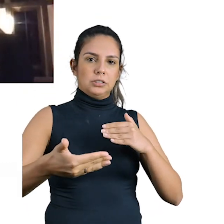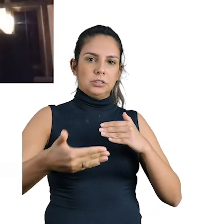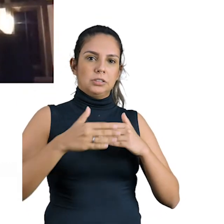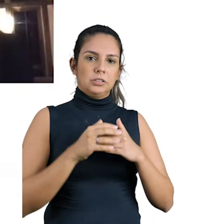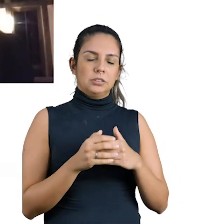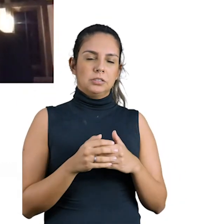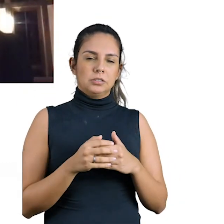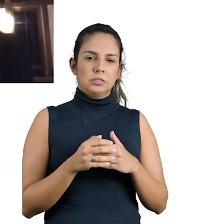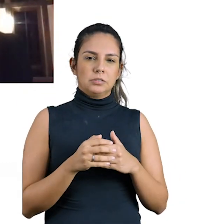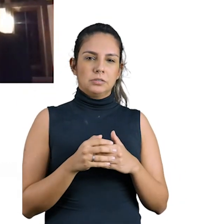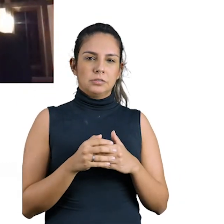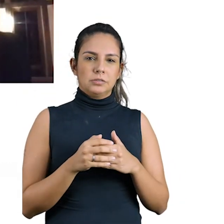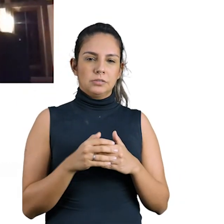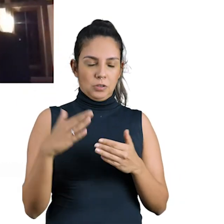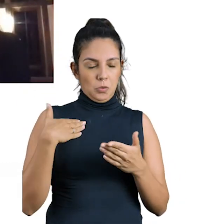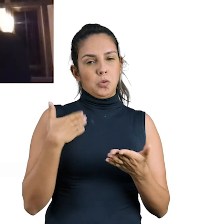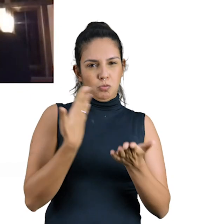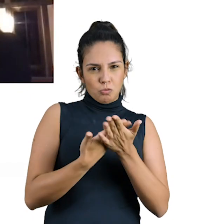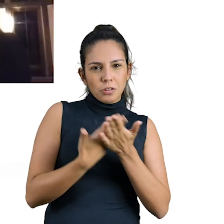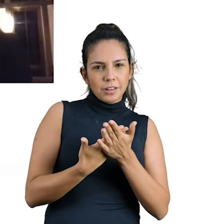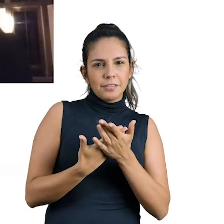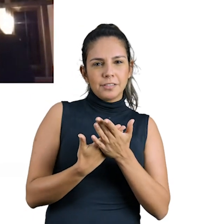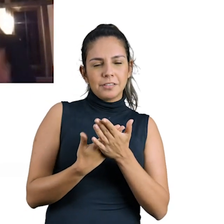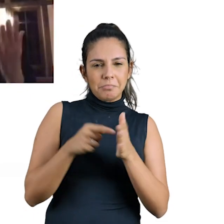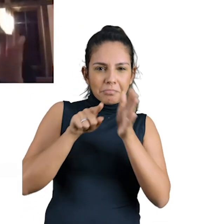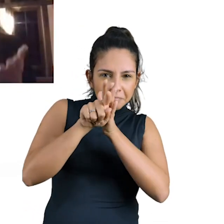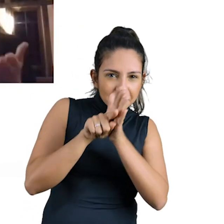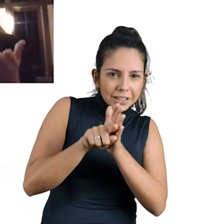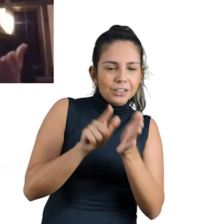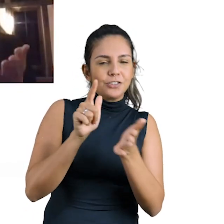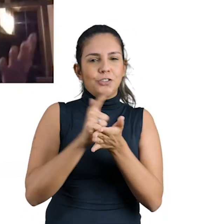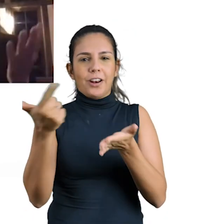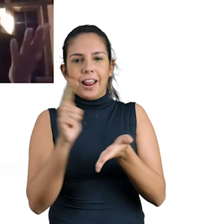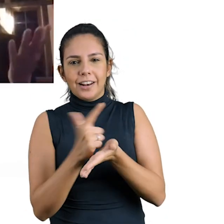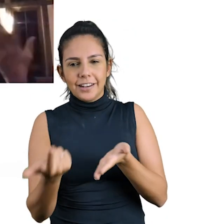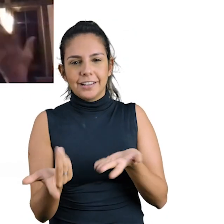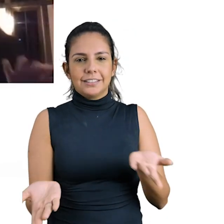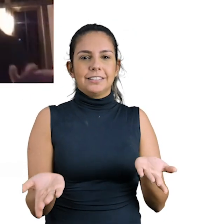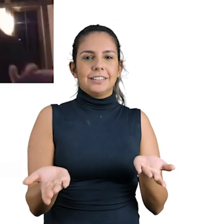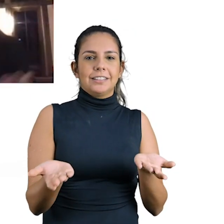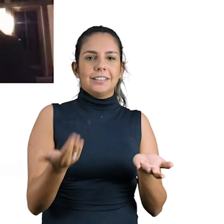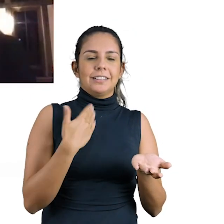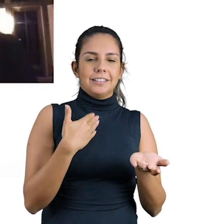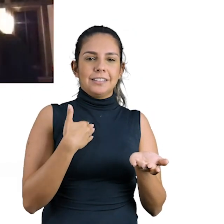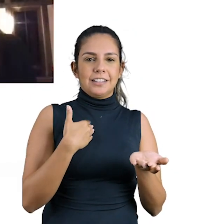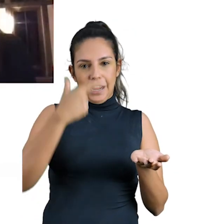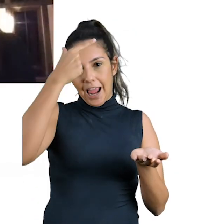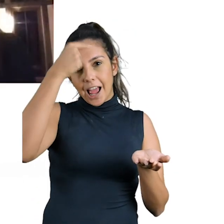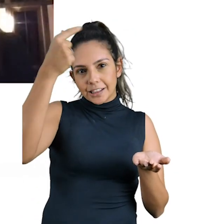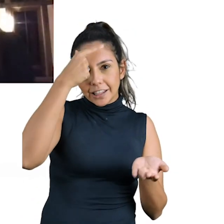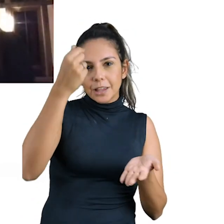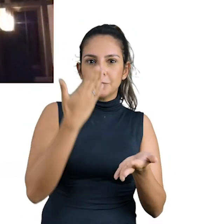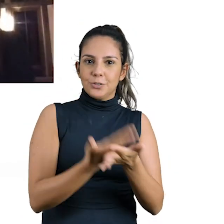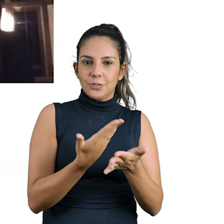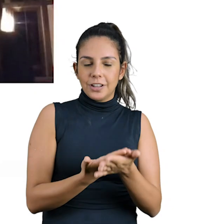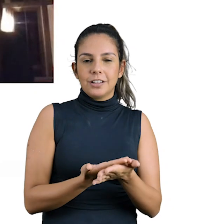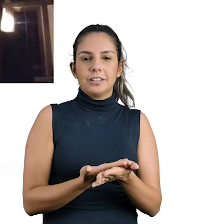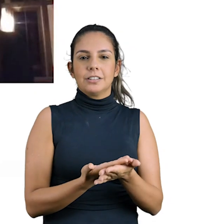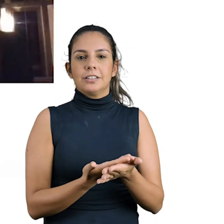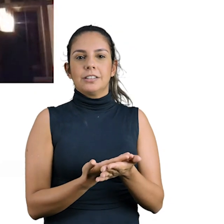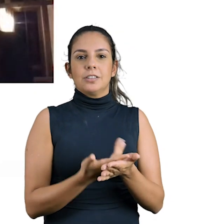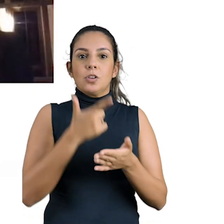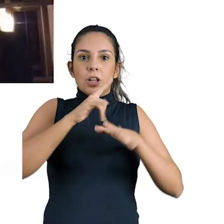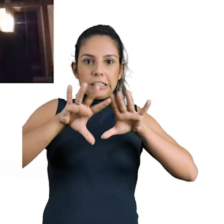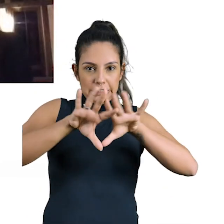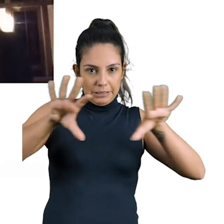falar como cientistas, como, né, você jornalista, né, eu sou uma acadêmica, a gente tem que